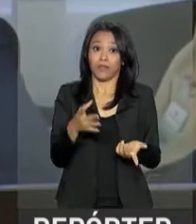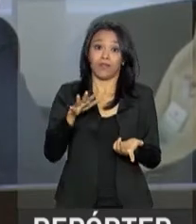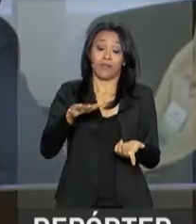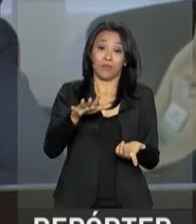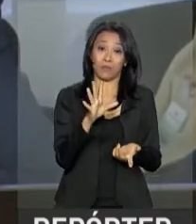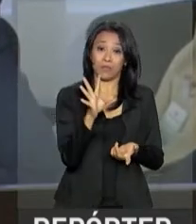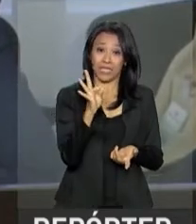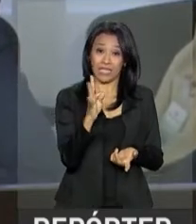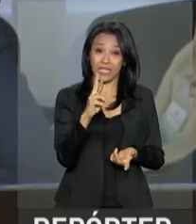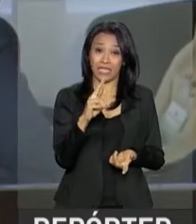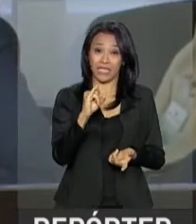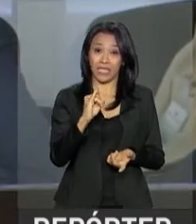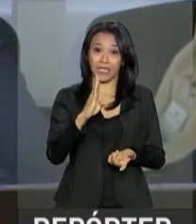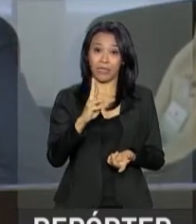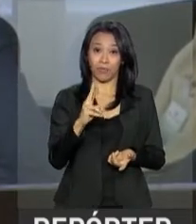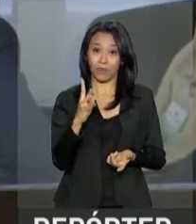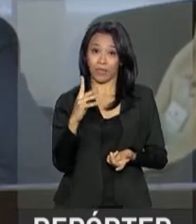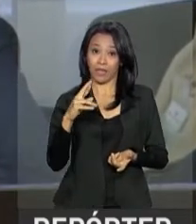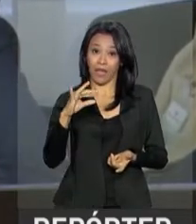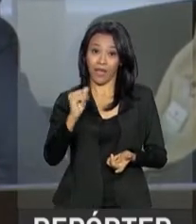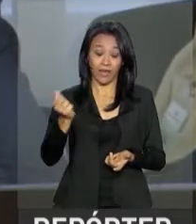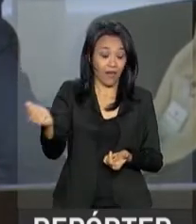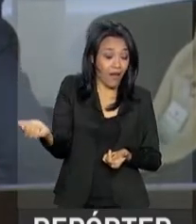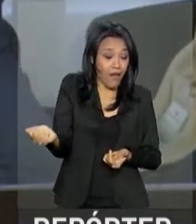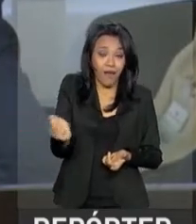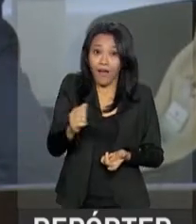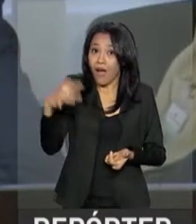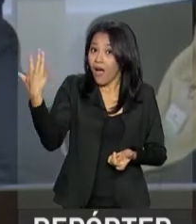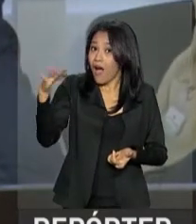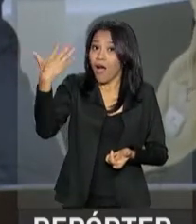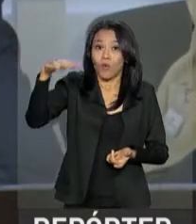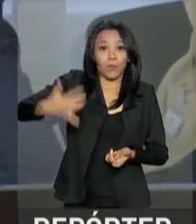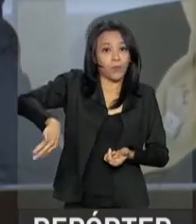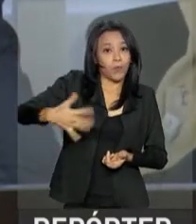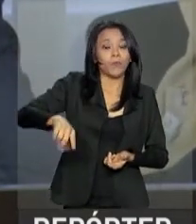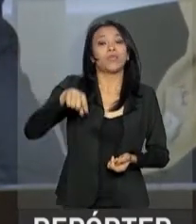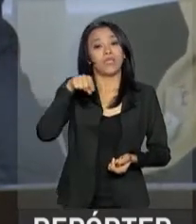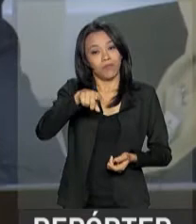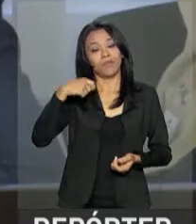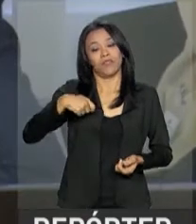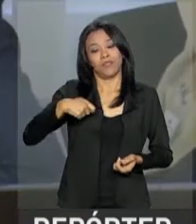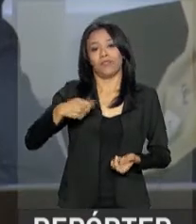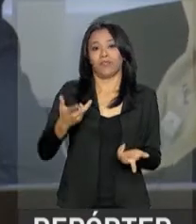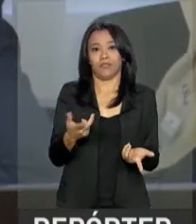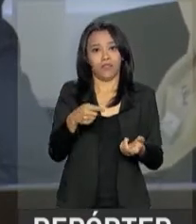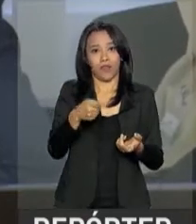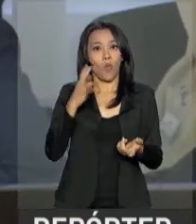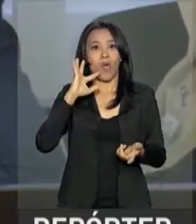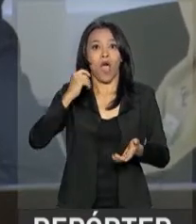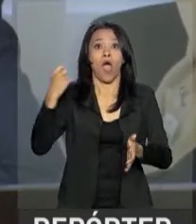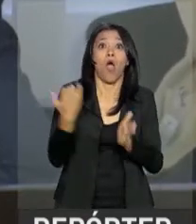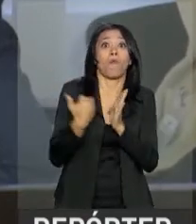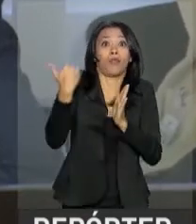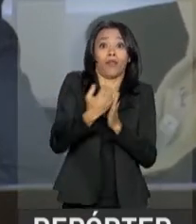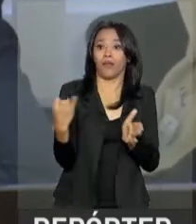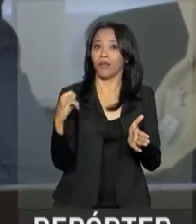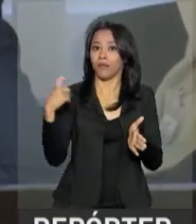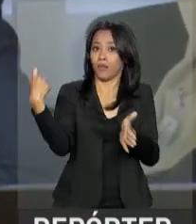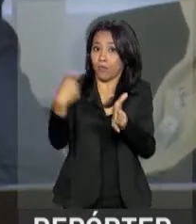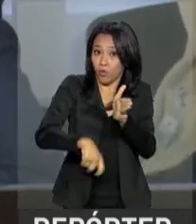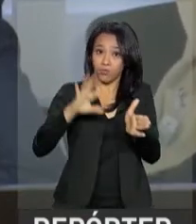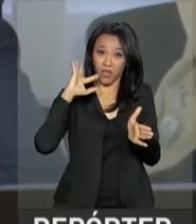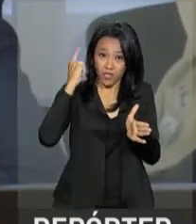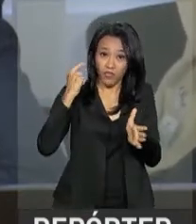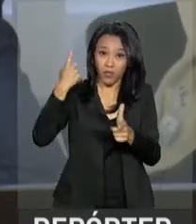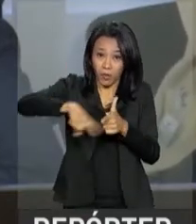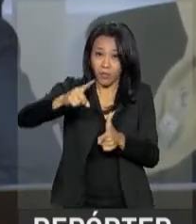que nós temos uma carga alta para os padrões brasileiros e essa não pode ser a solução para esse problema então a